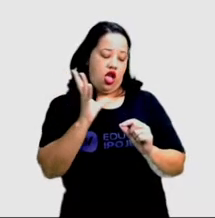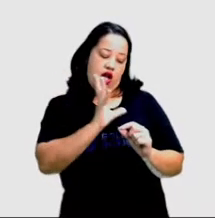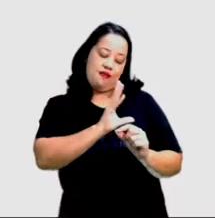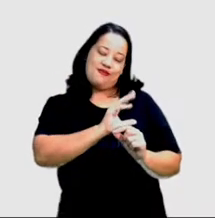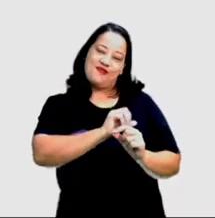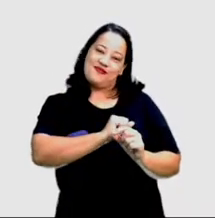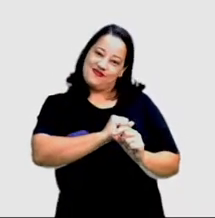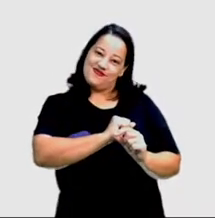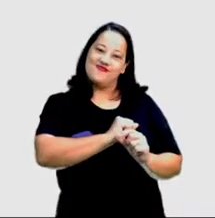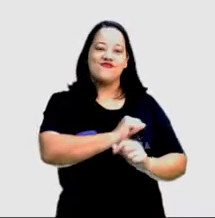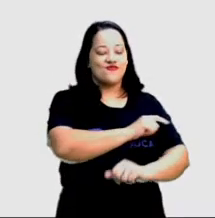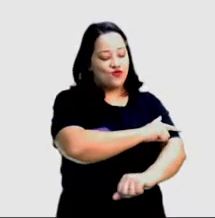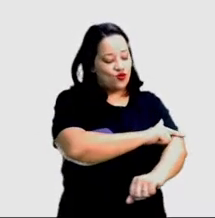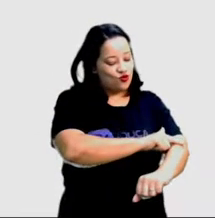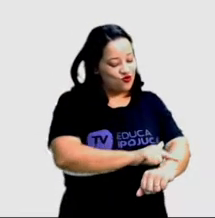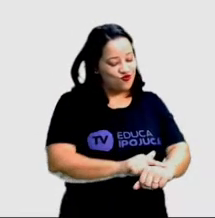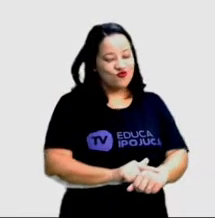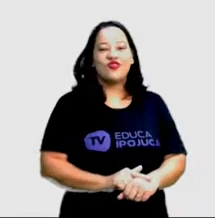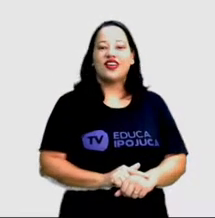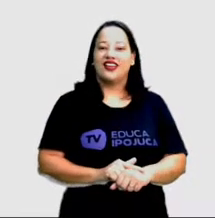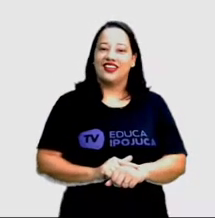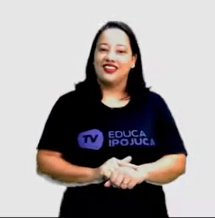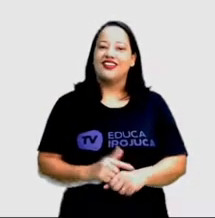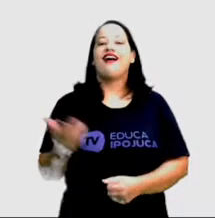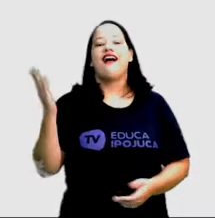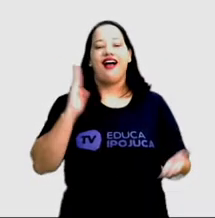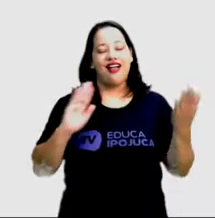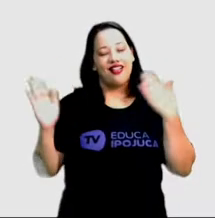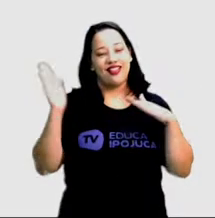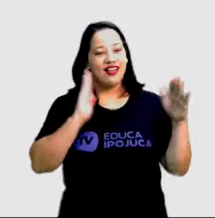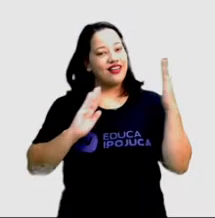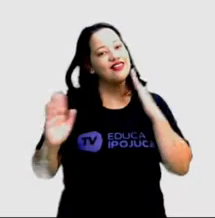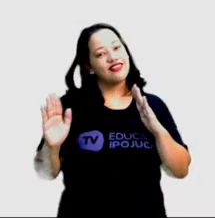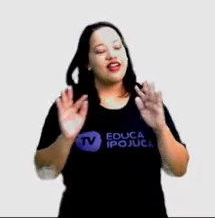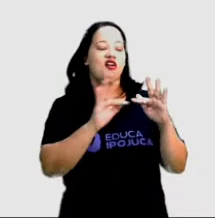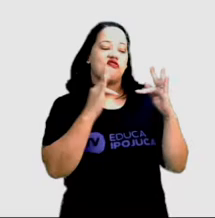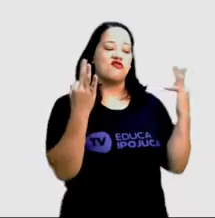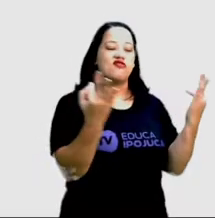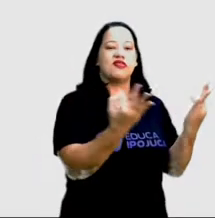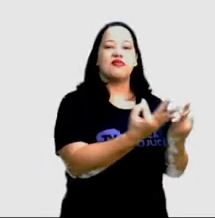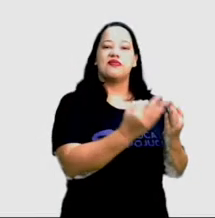a alegria dos familiares em estarem juntos.